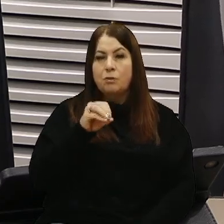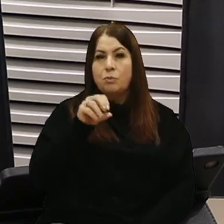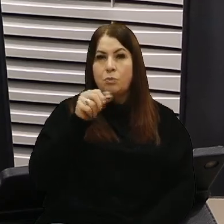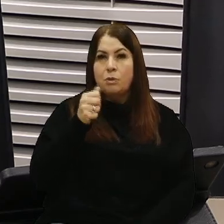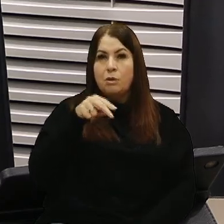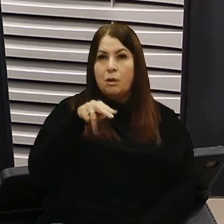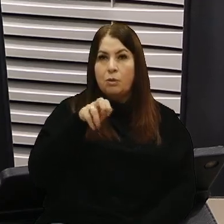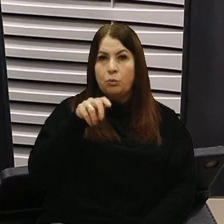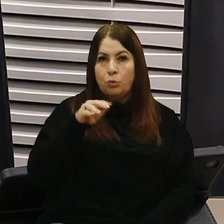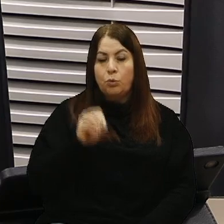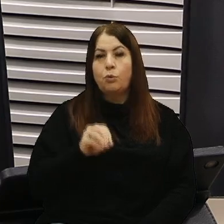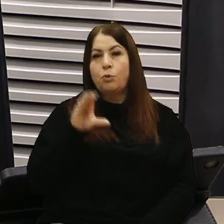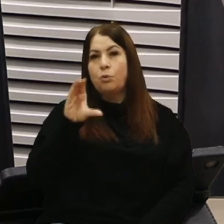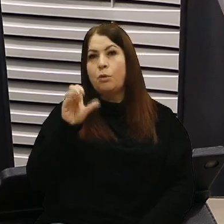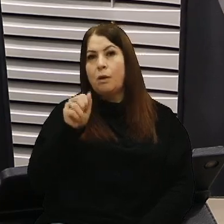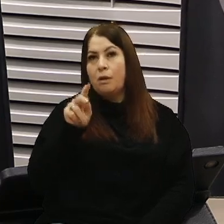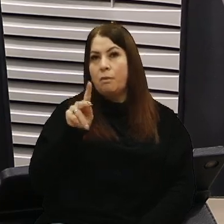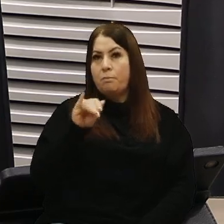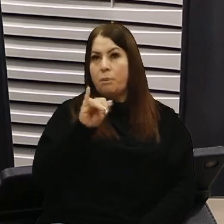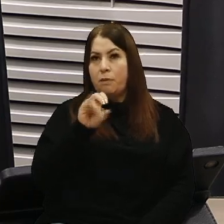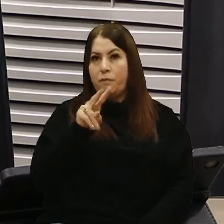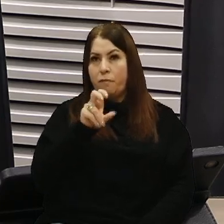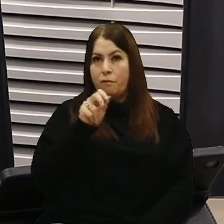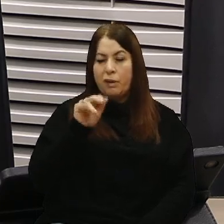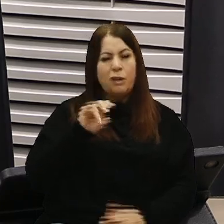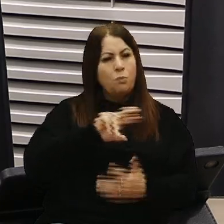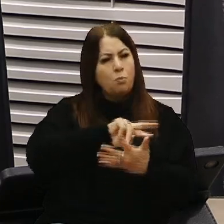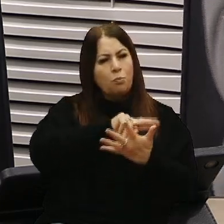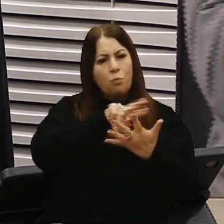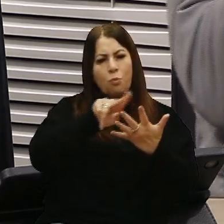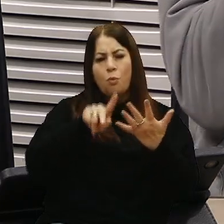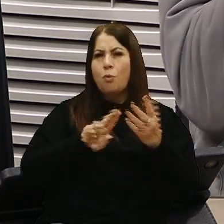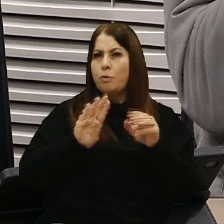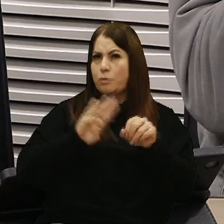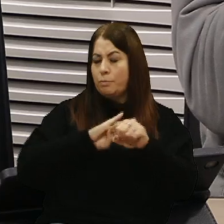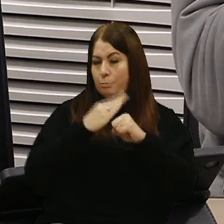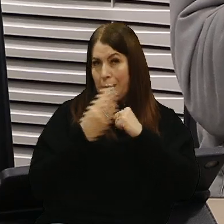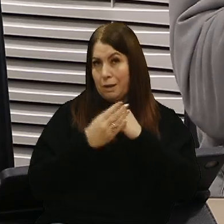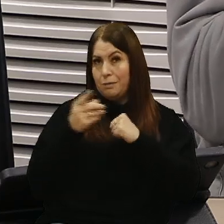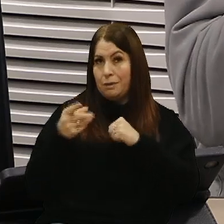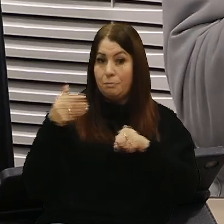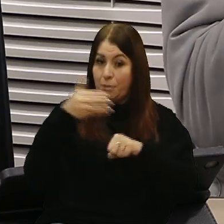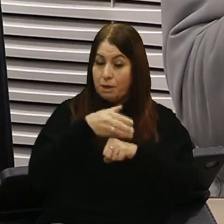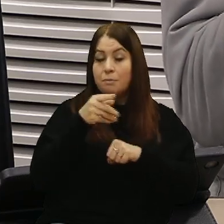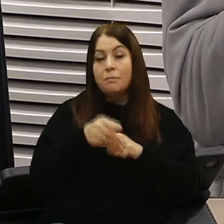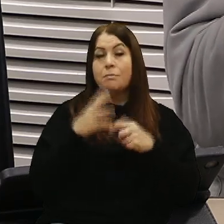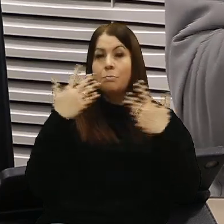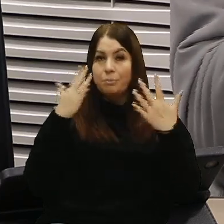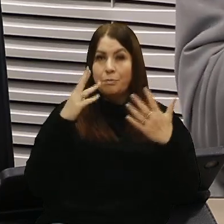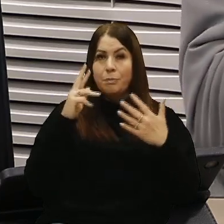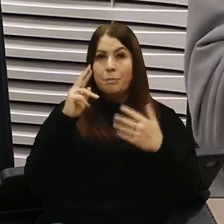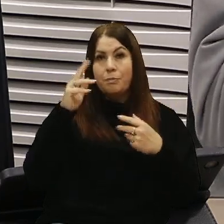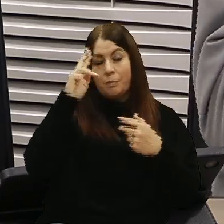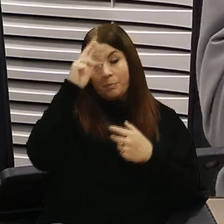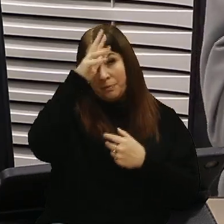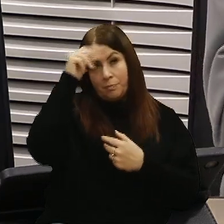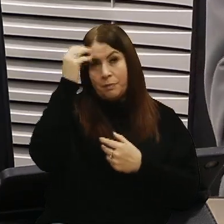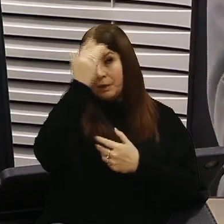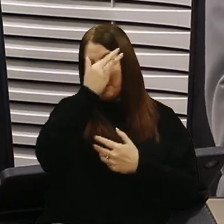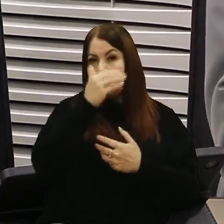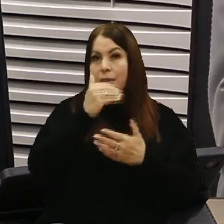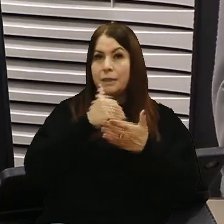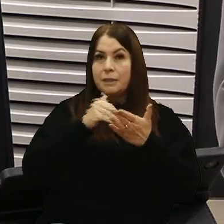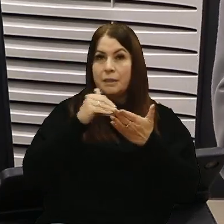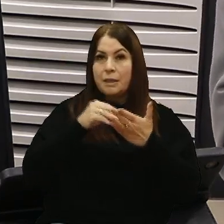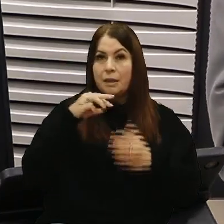Chaimar, Capivari, enfim, é uma gama de moradores. Então, parabéns, prefeita Diló, parabéns,